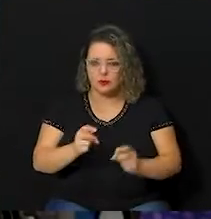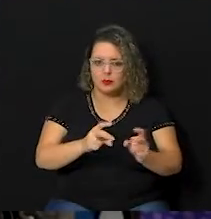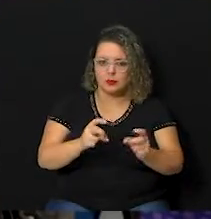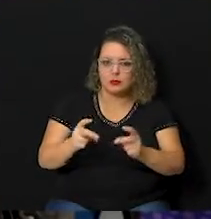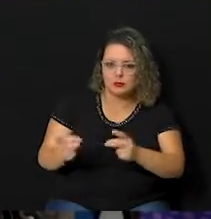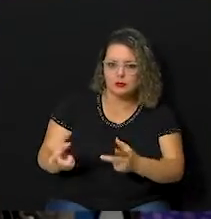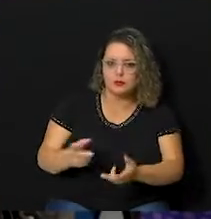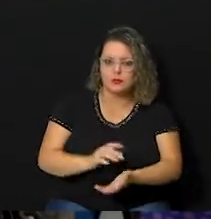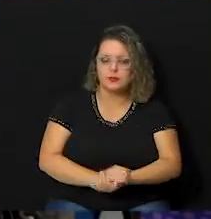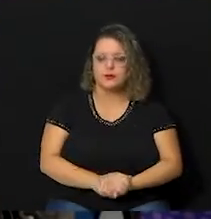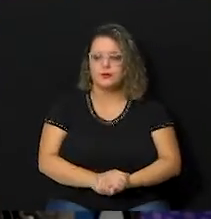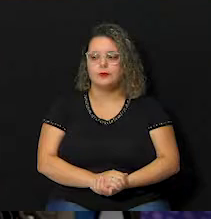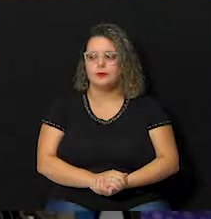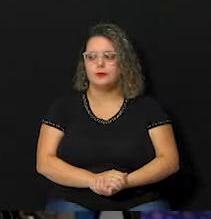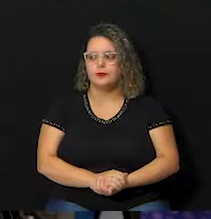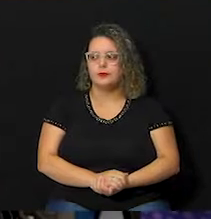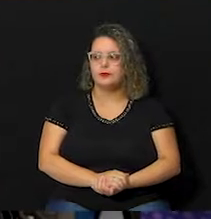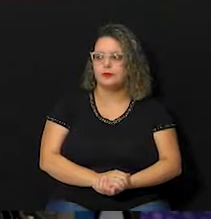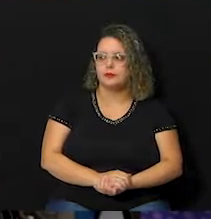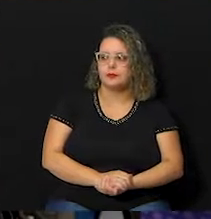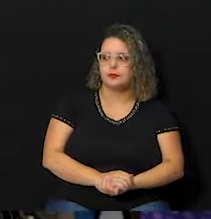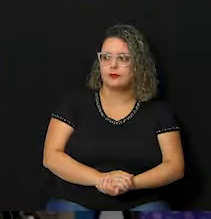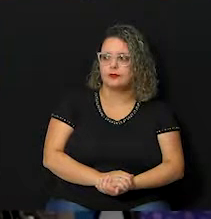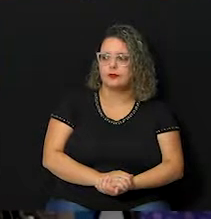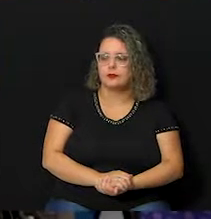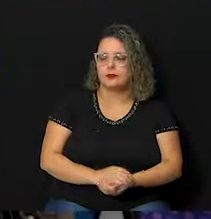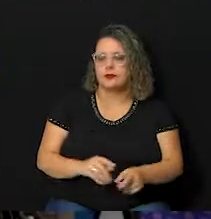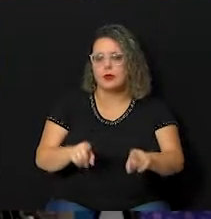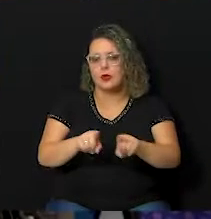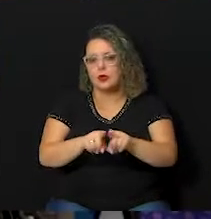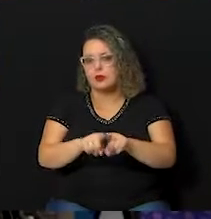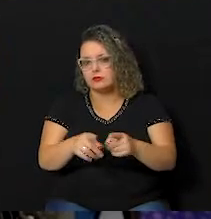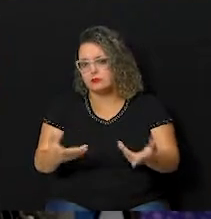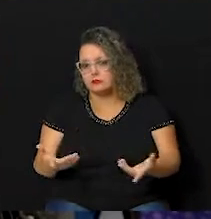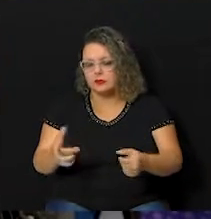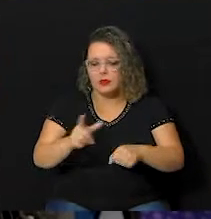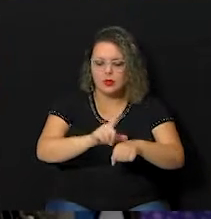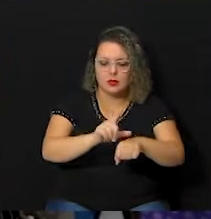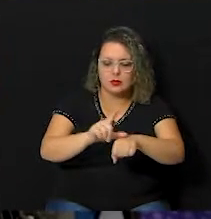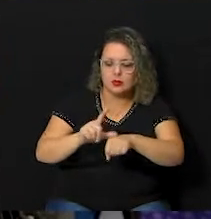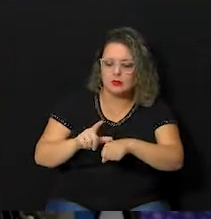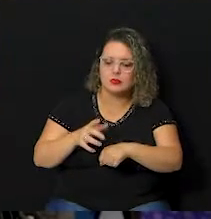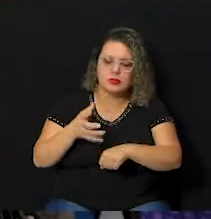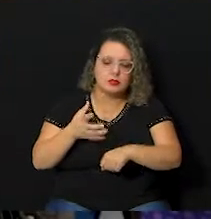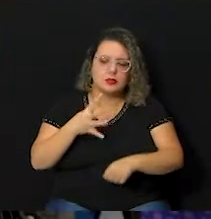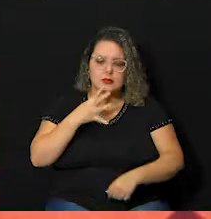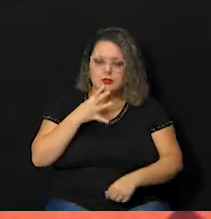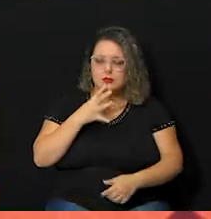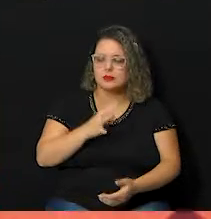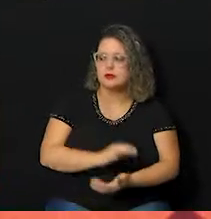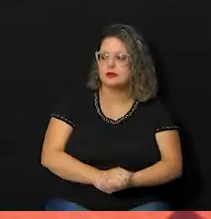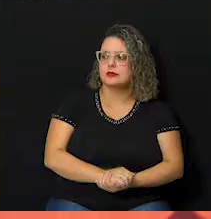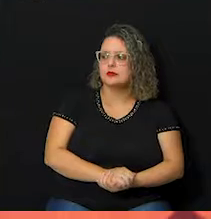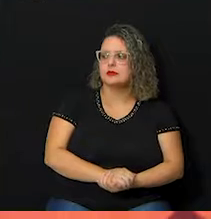E além de arte original, que eu estou sempre desenhando, eu vendo originais também, então a lojinha está lá para quem quiser conhecer.